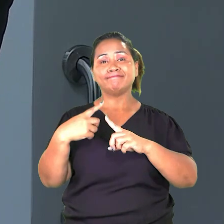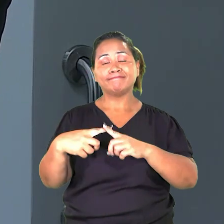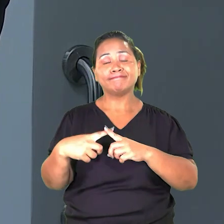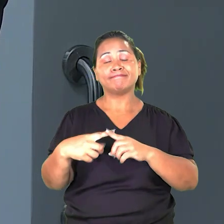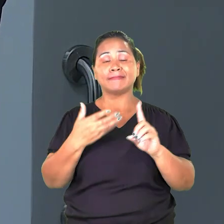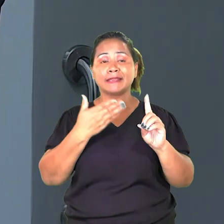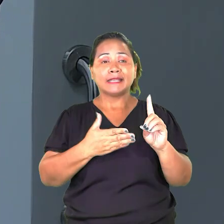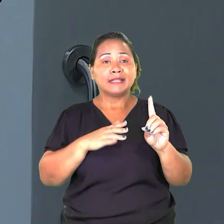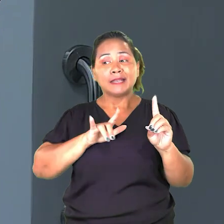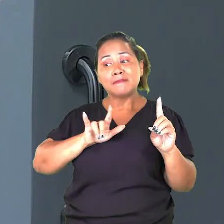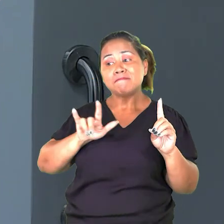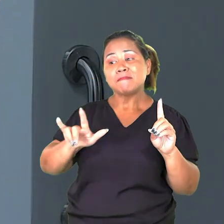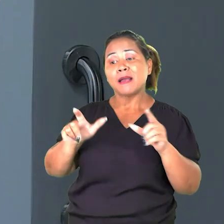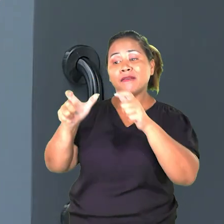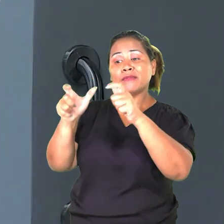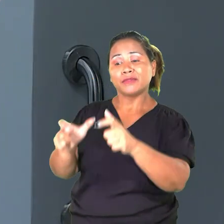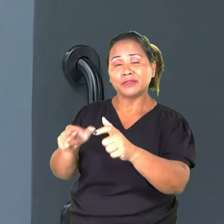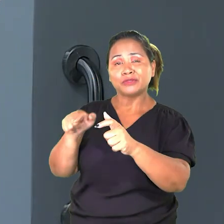com isso.